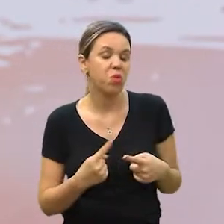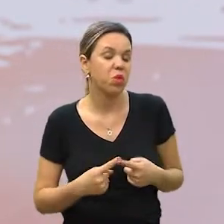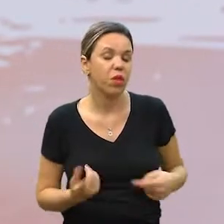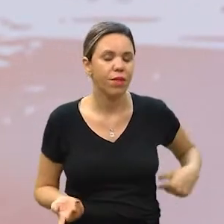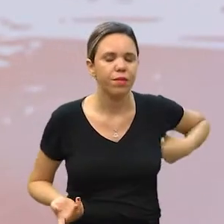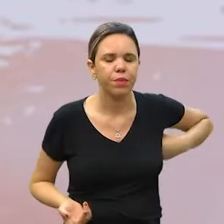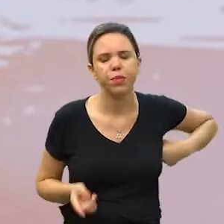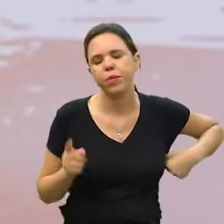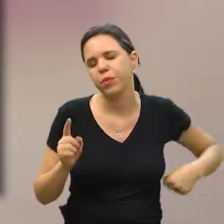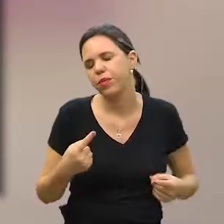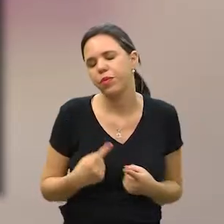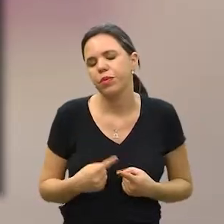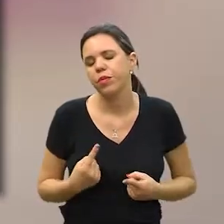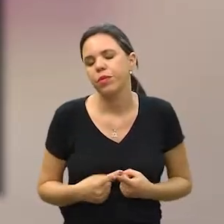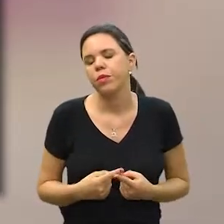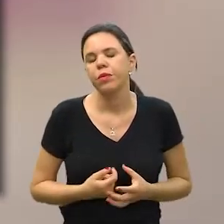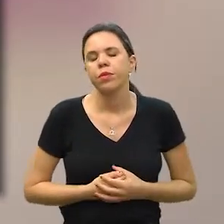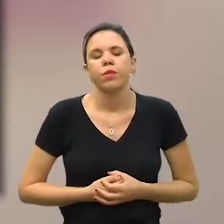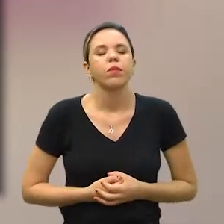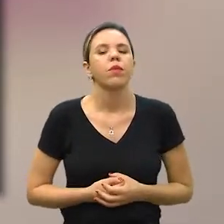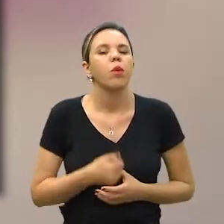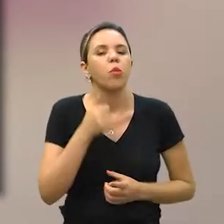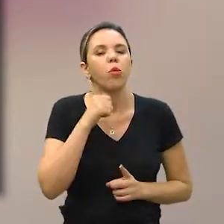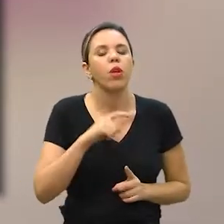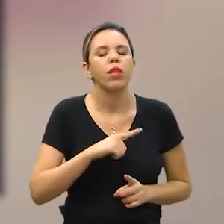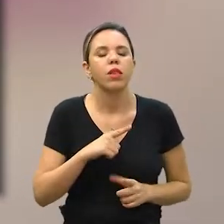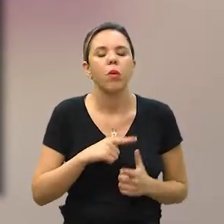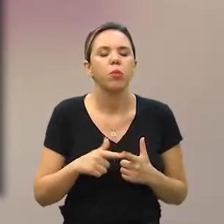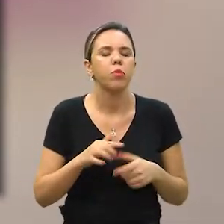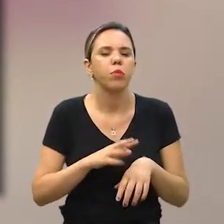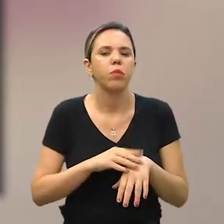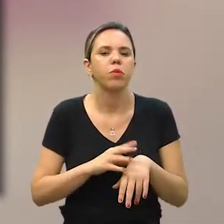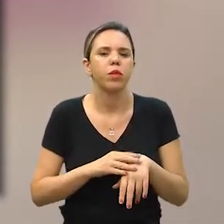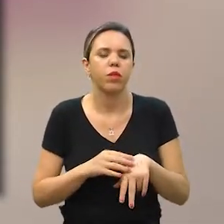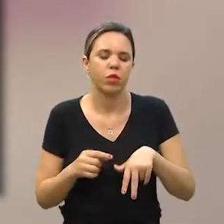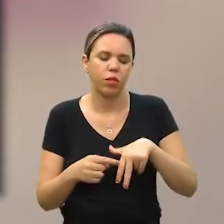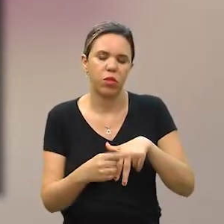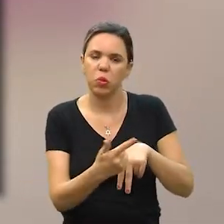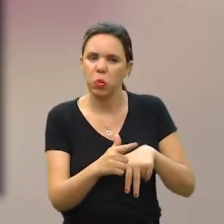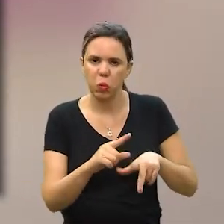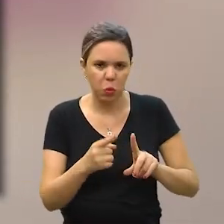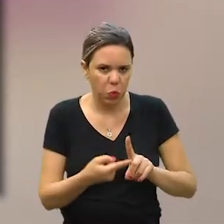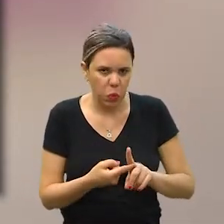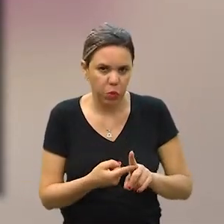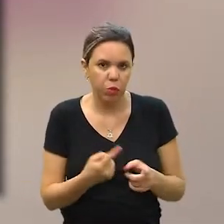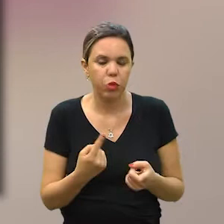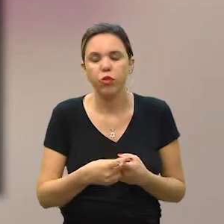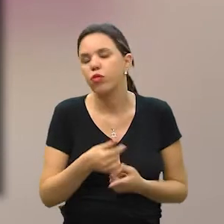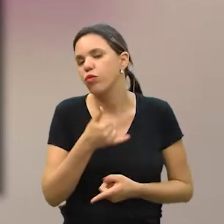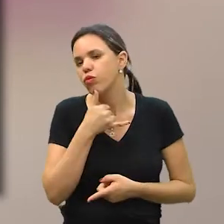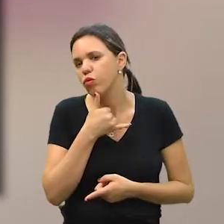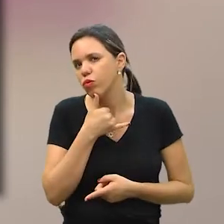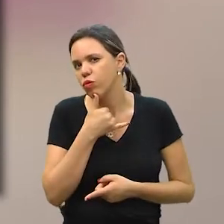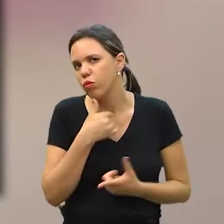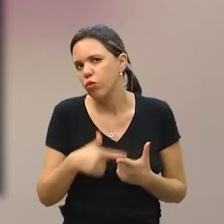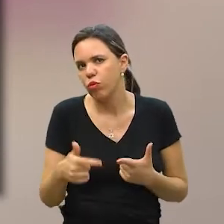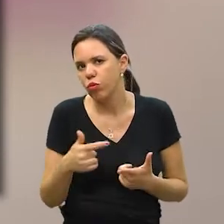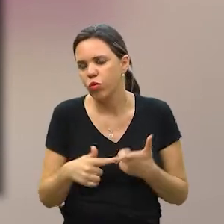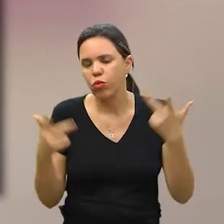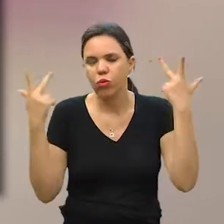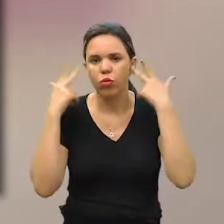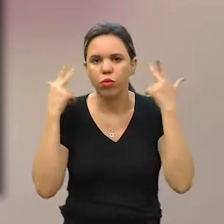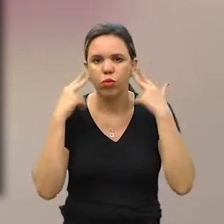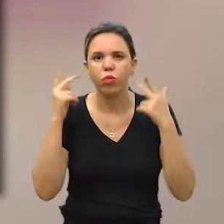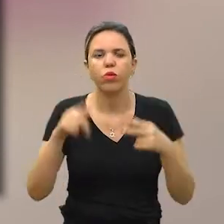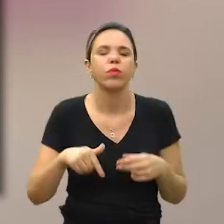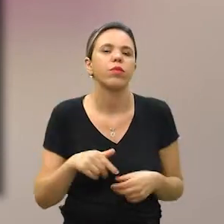que disso? Isso, e por que que então uma moça tem uma trombose mesmo sem estar gestante? Então, infelizmente, uma causa